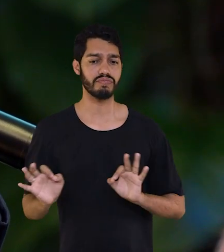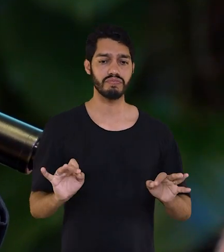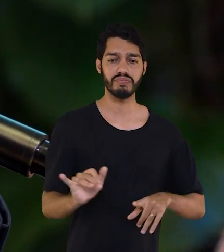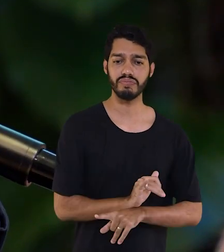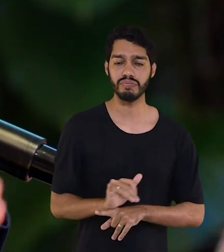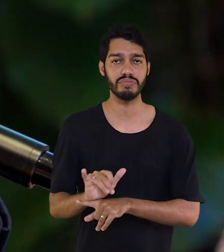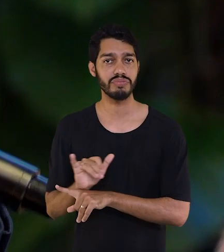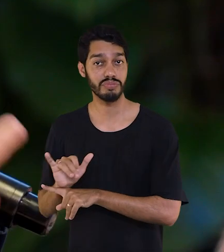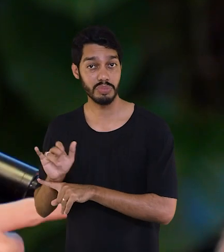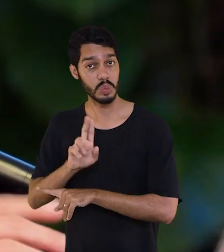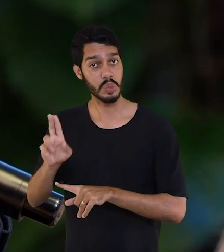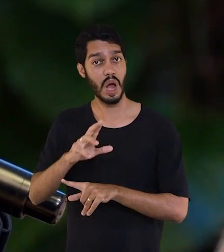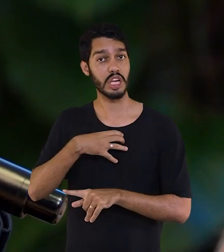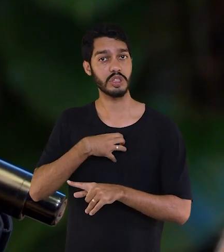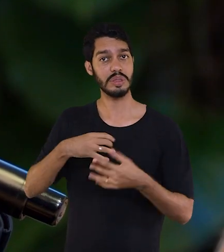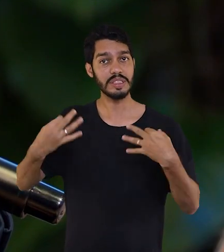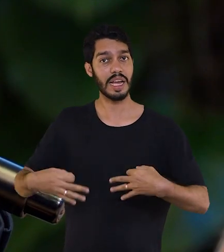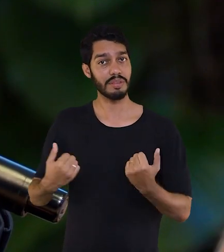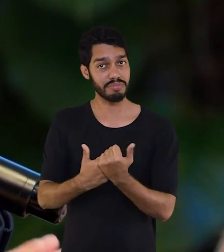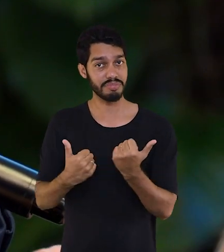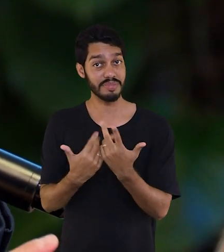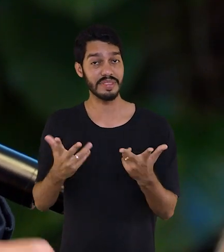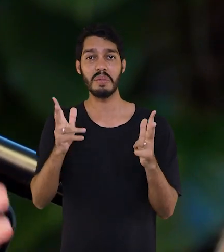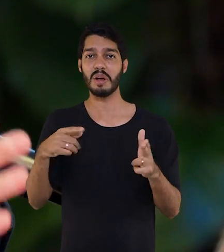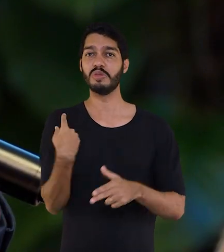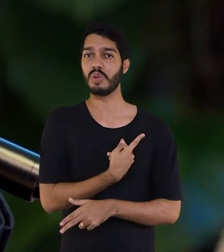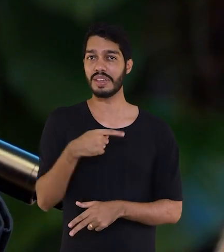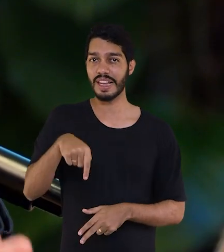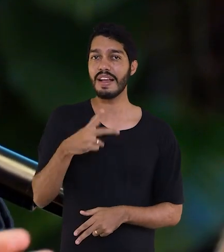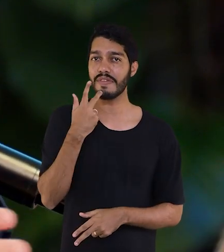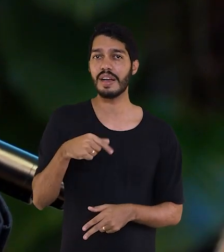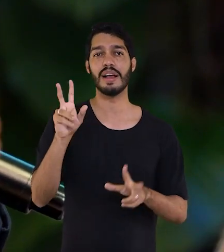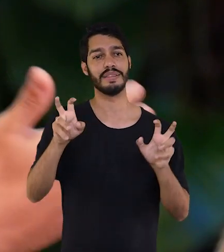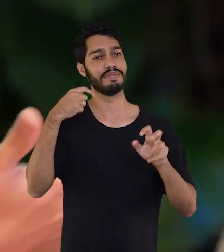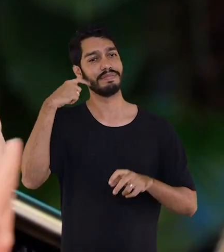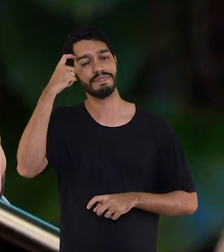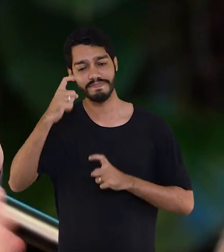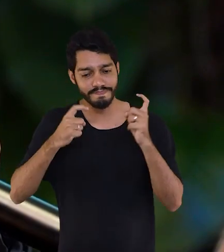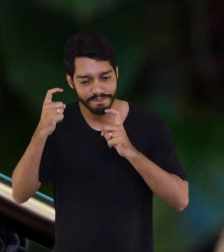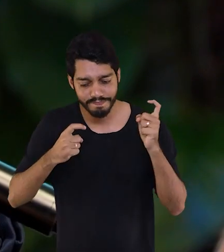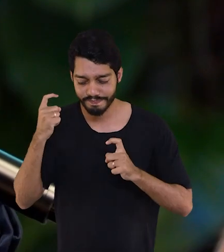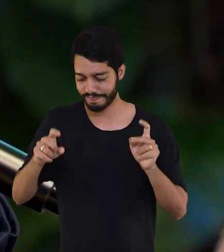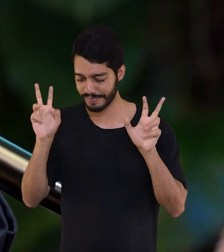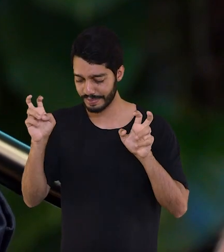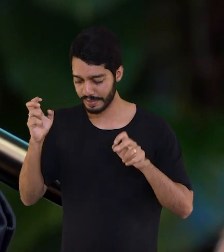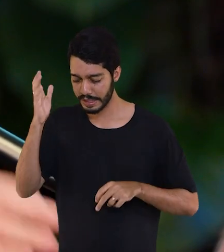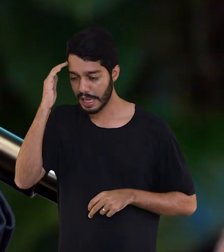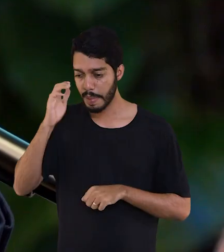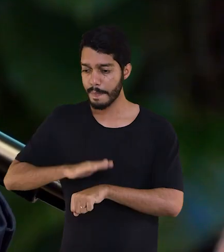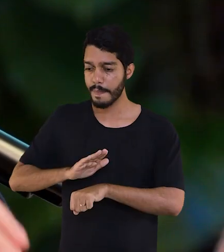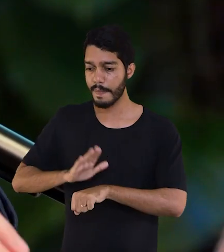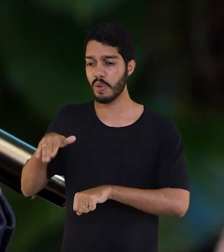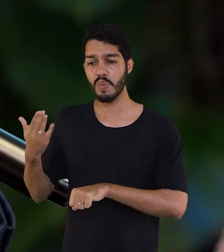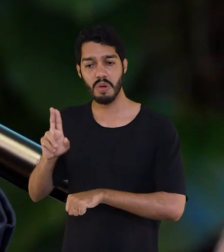precisa saber usar. Então isso que o Bebeto falou, eu concordo muito, que é usar ela como uma ferramenta, né? Do que todos nós aqui estamos falando, e nos